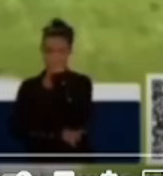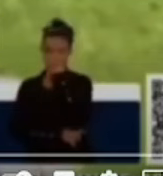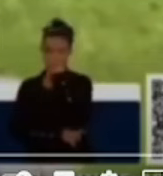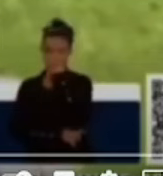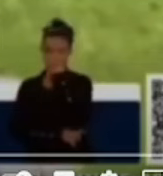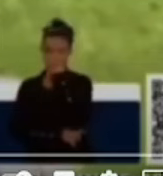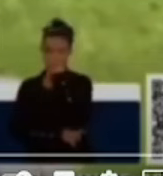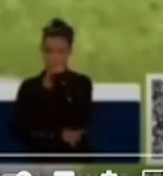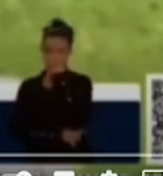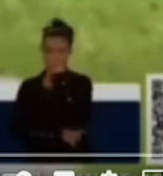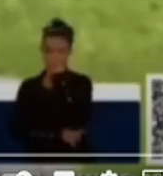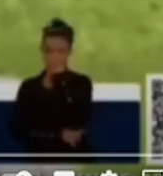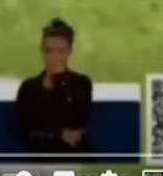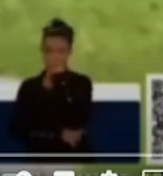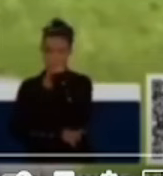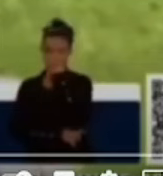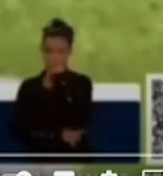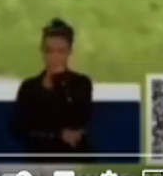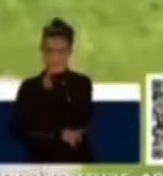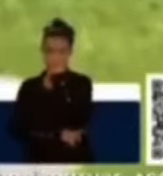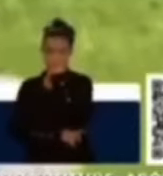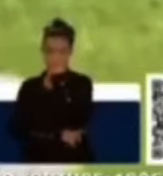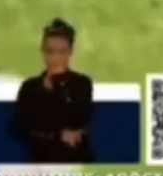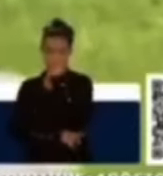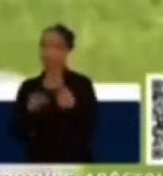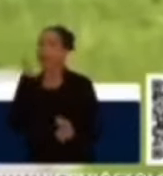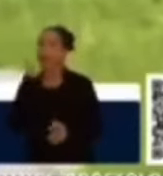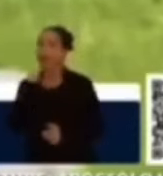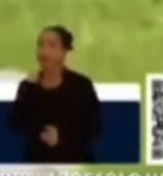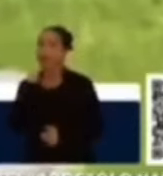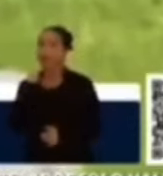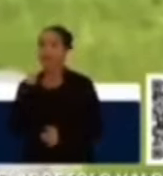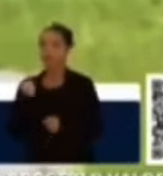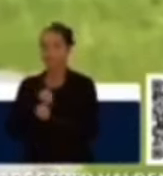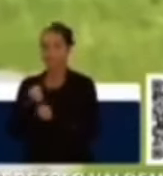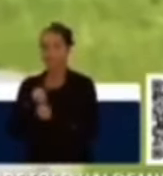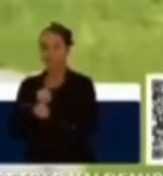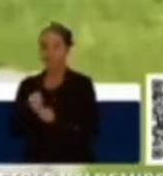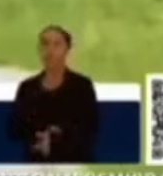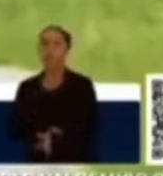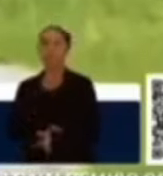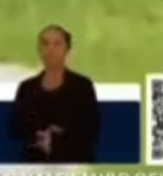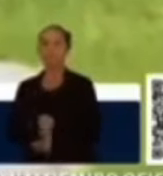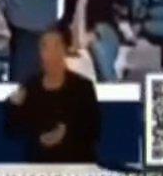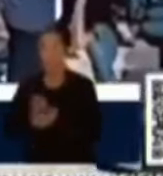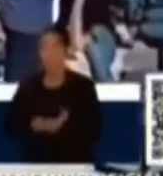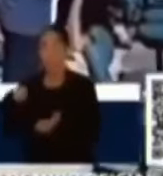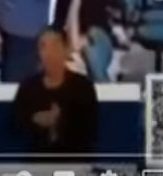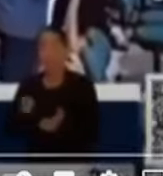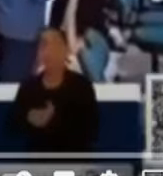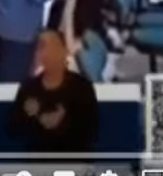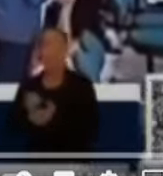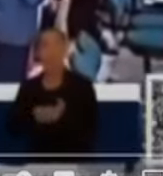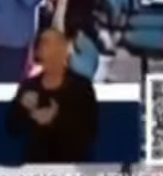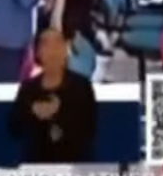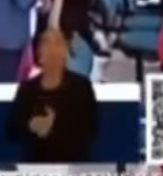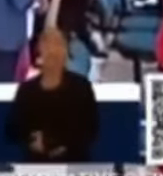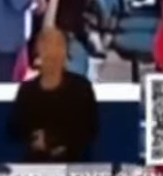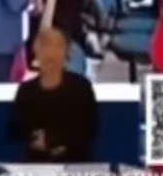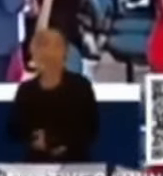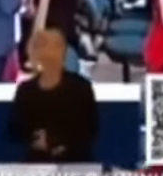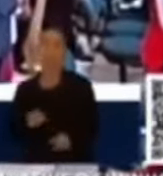assistindo aqui. Vai deixando nos comentários o que você tá achando desse vídeo. Tô 7 anos ralando, quem me acompanhou sabe disso. Rádio Pirata, polícia prendendo